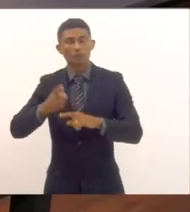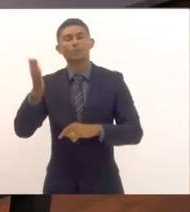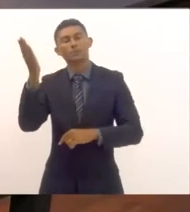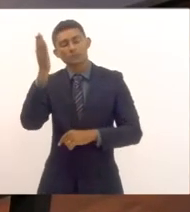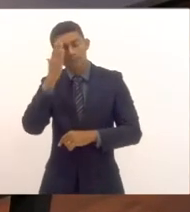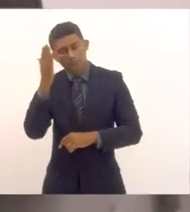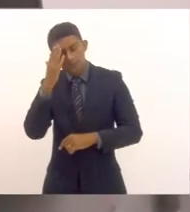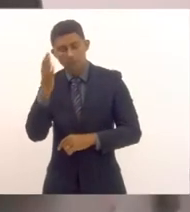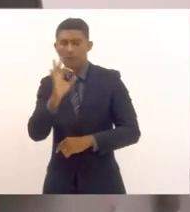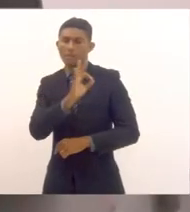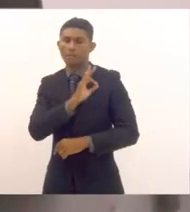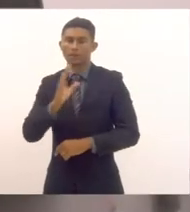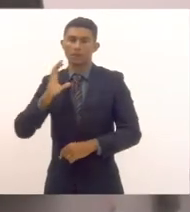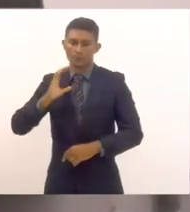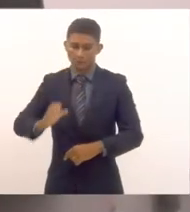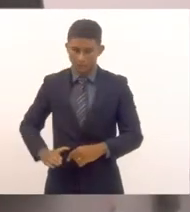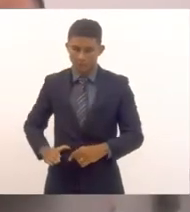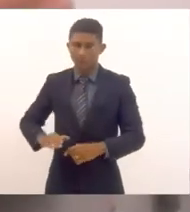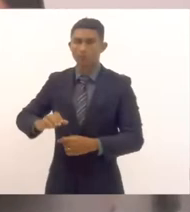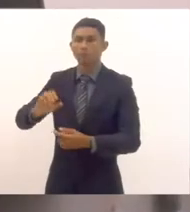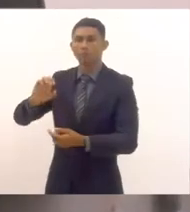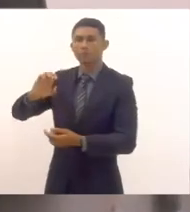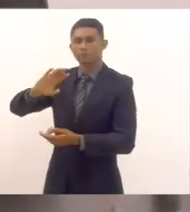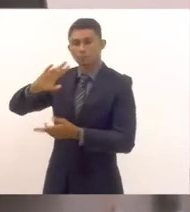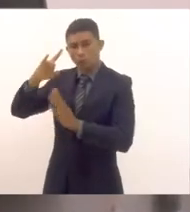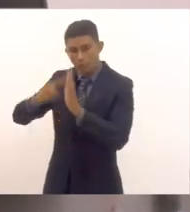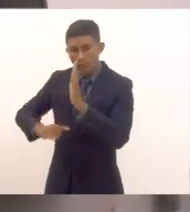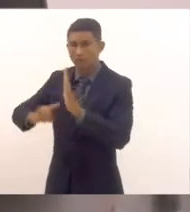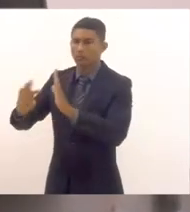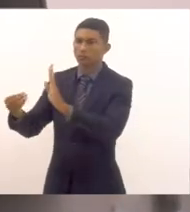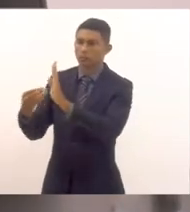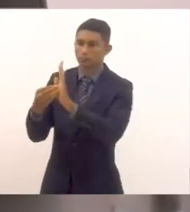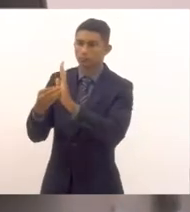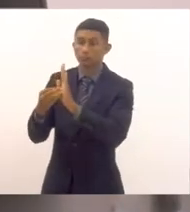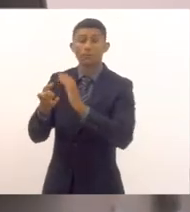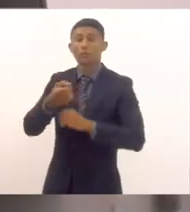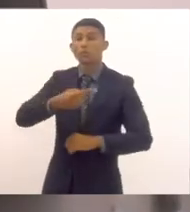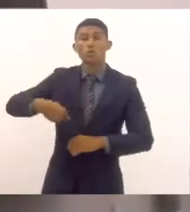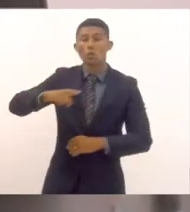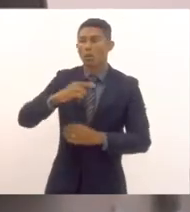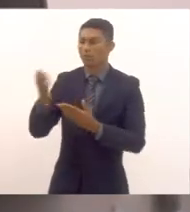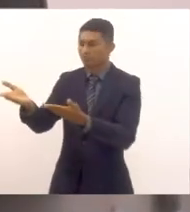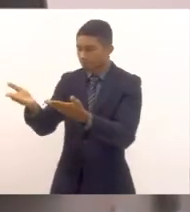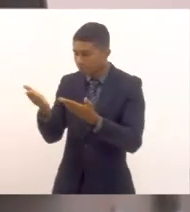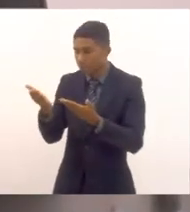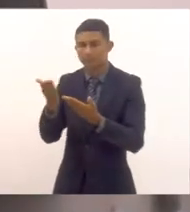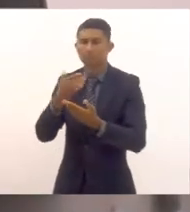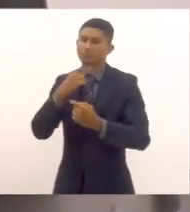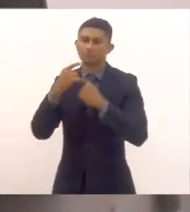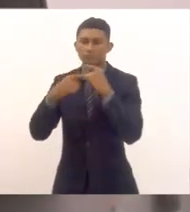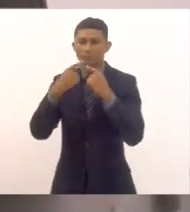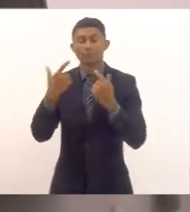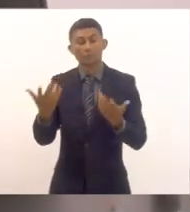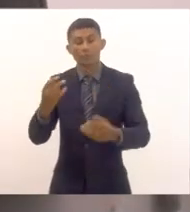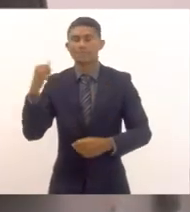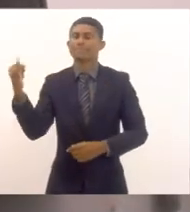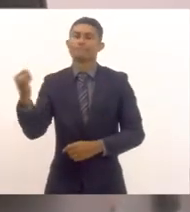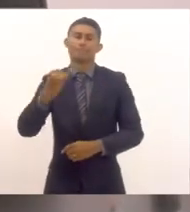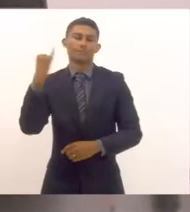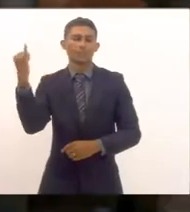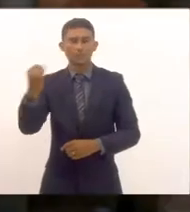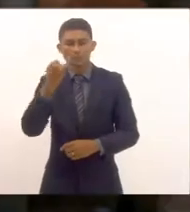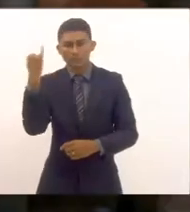específico da Polícia Civil mas nós não tem o acesso a esse boletim Então seria importante que essa